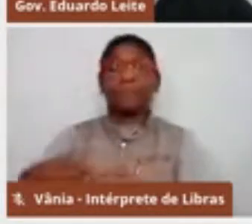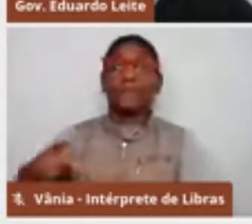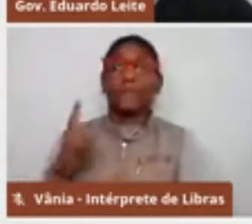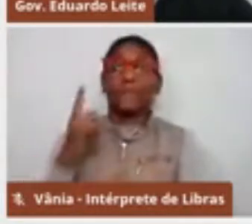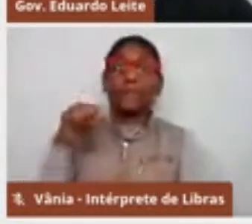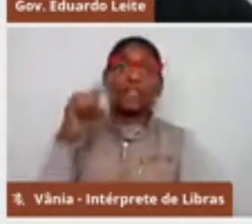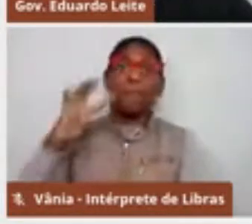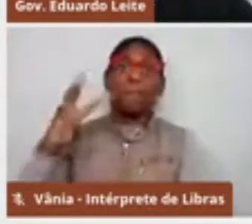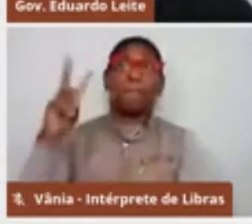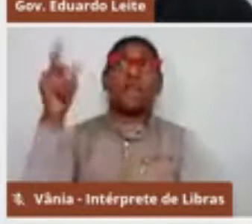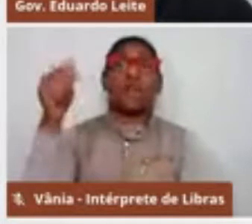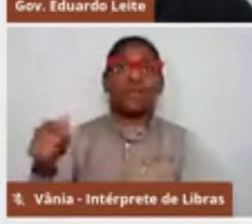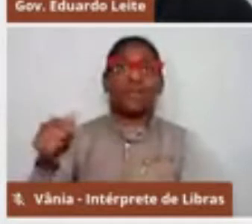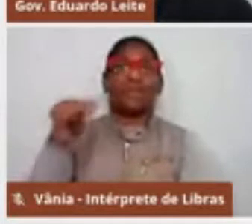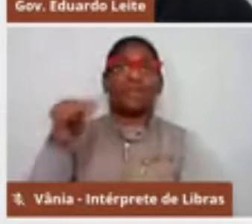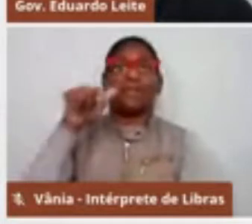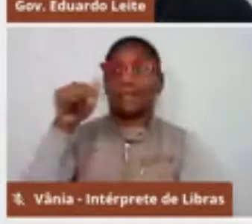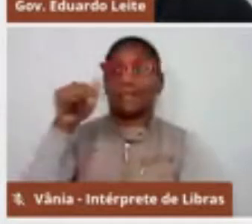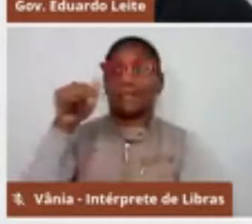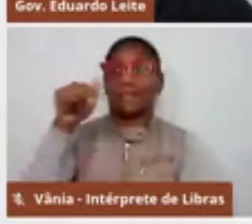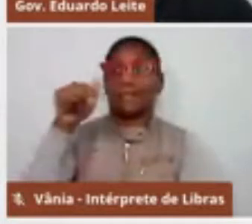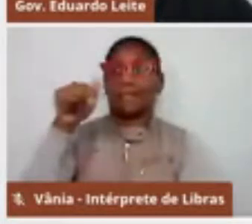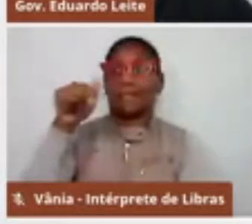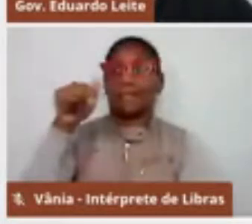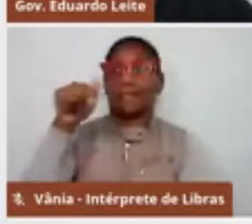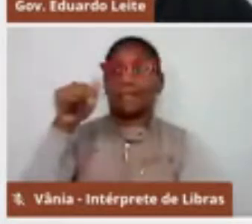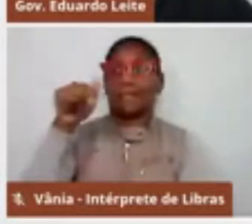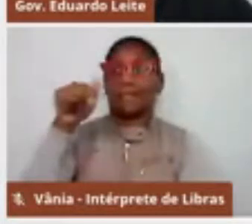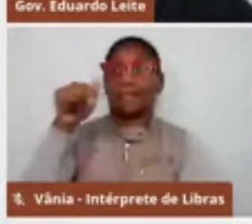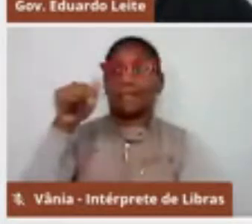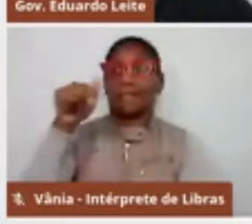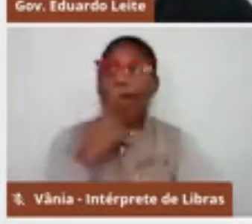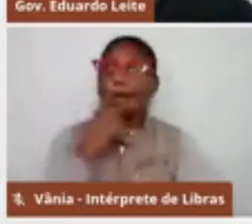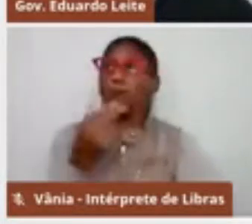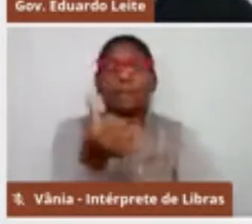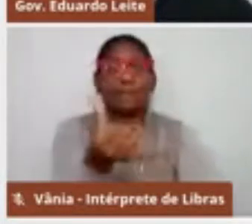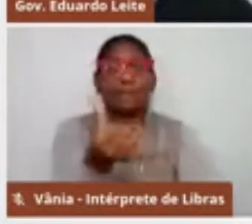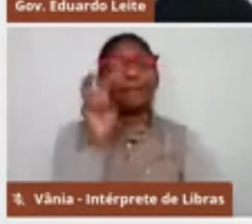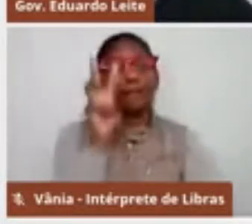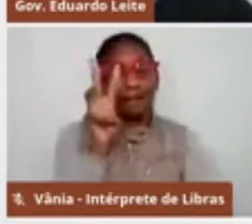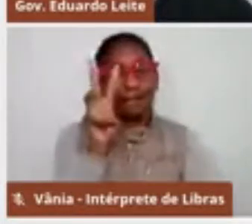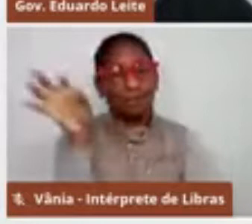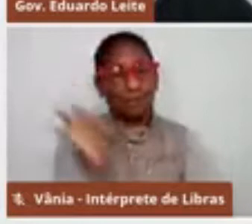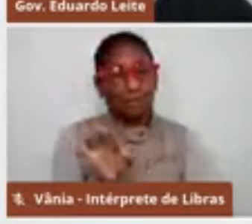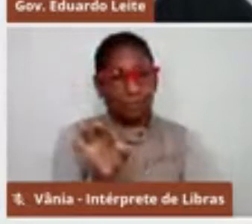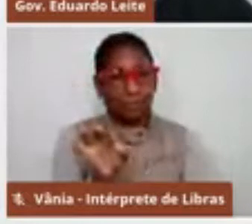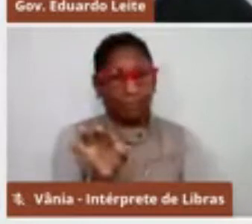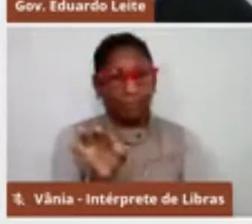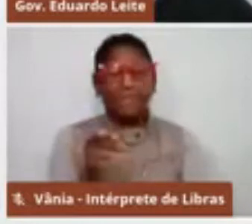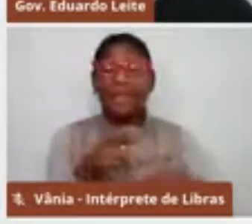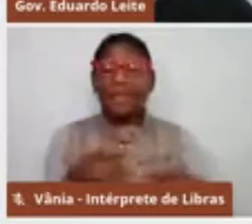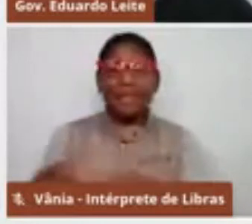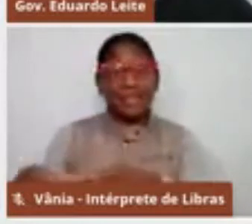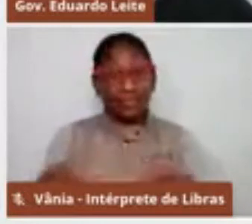7.199.000 habitantes, ficam em bandeira vermelha, são 63% da população, mas nestas regiões, né,